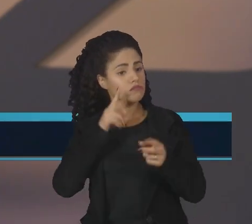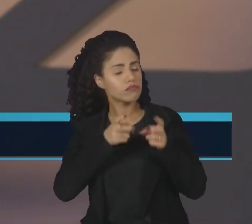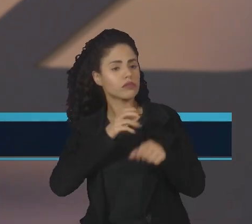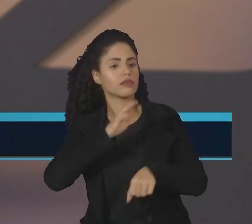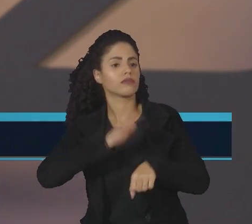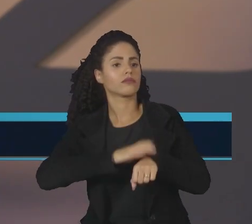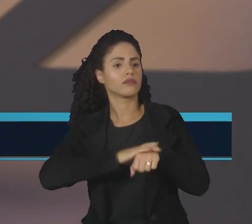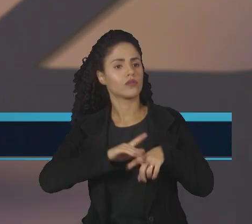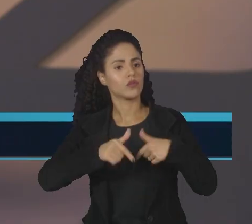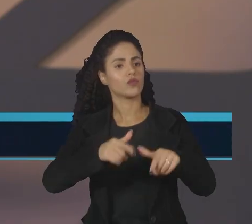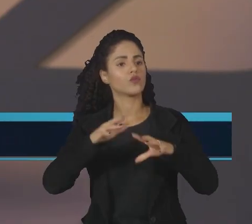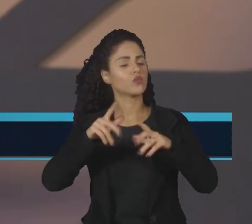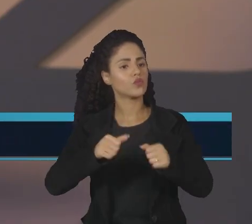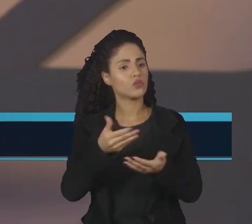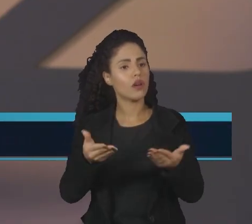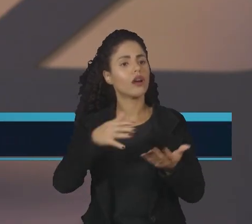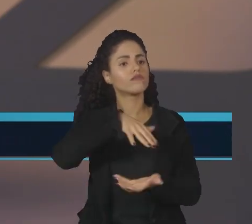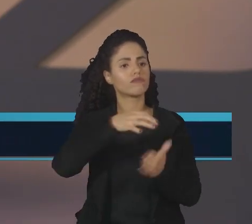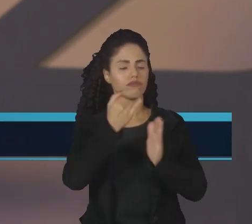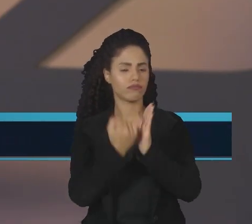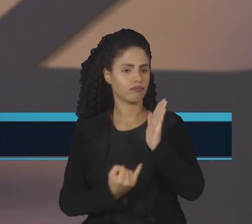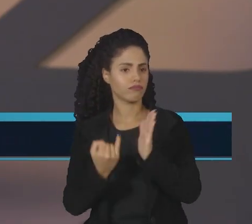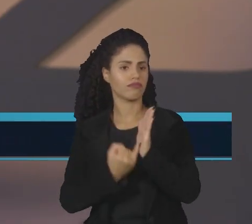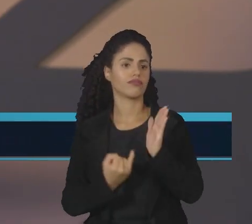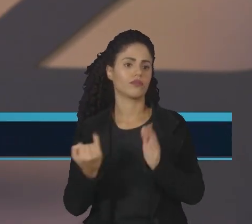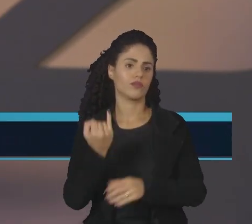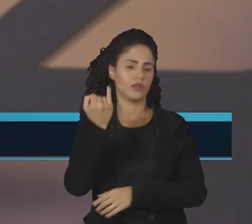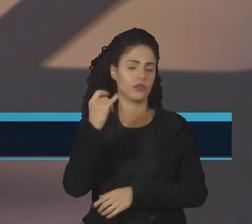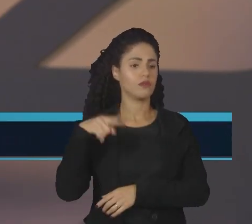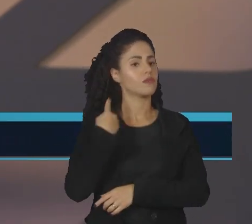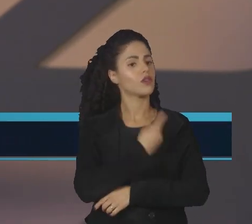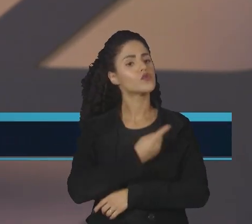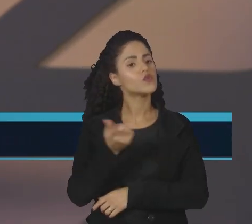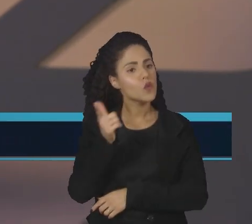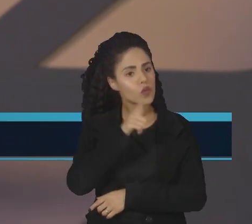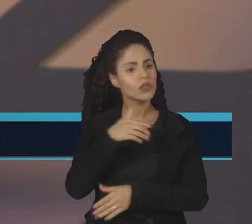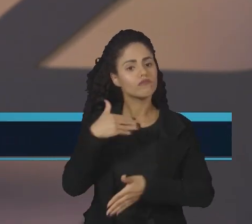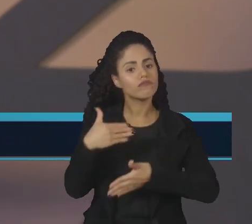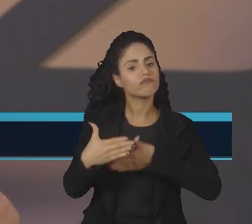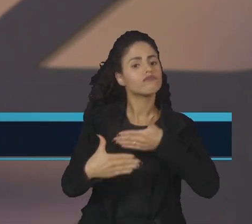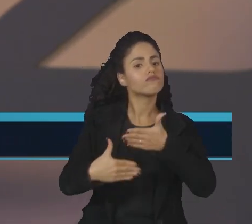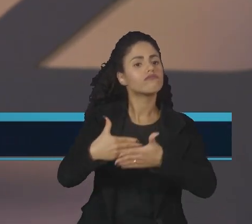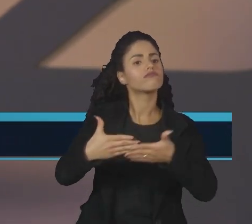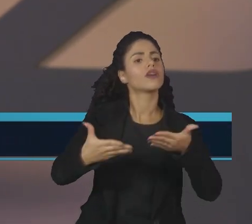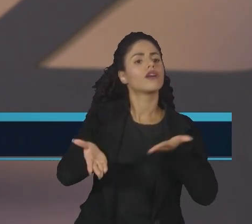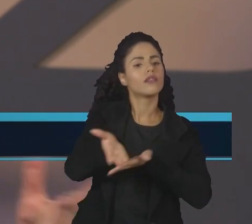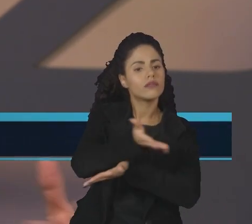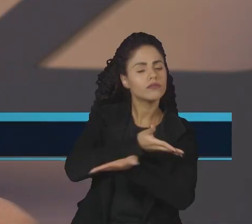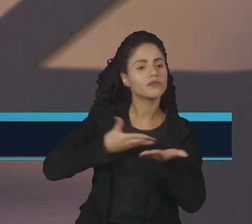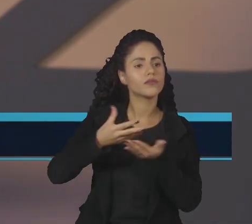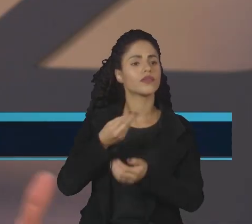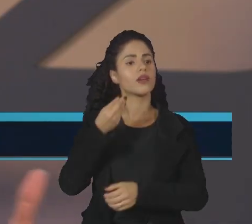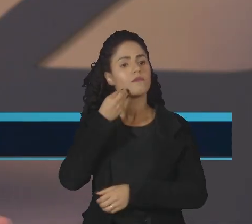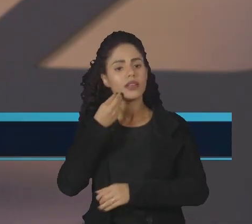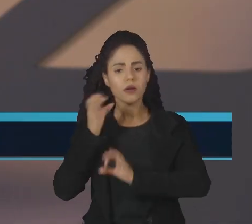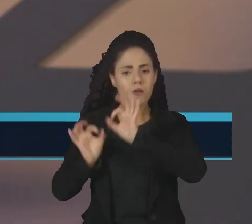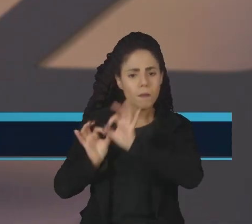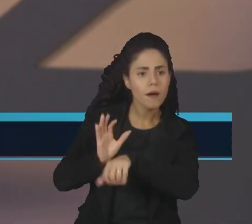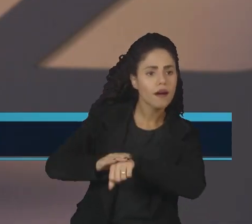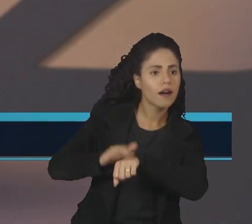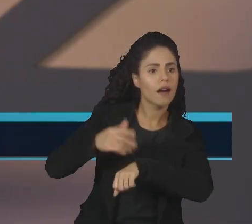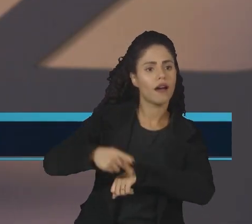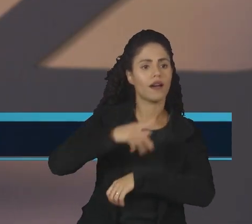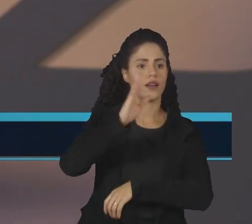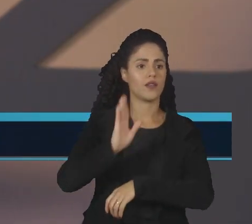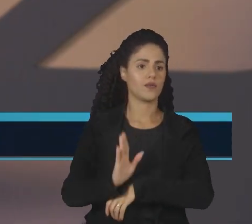mais estruturante mesmo é a reforma tributária, para a gente poder dar um passo significativo na relação de como fazer produção, como fazer negócio no